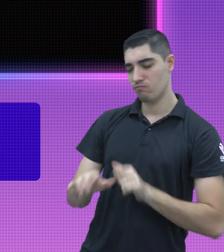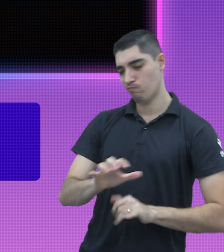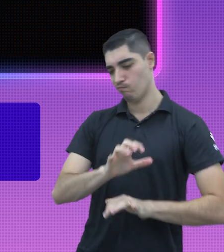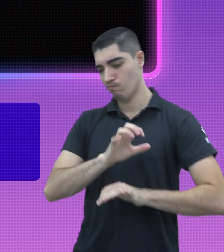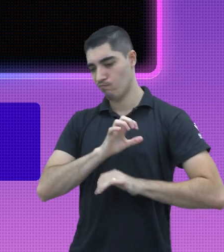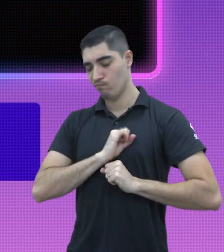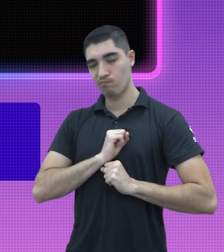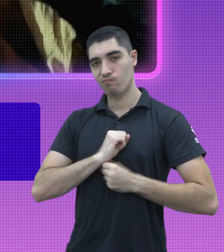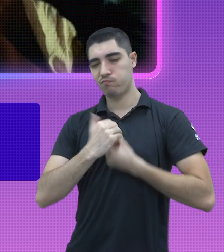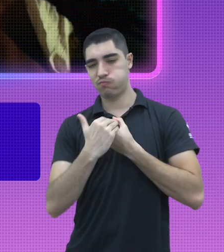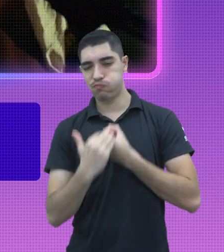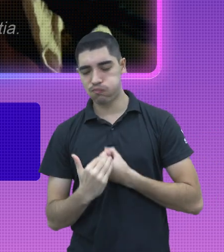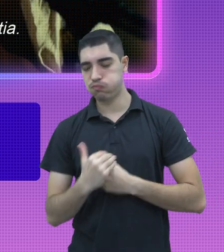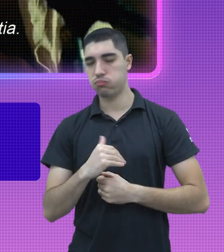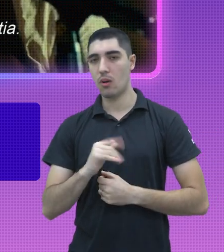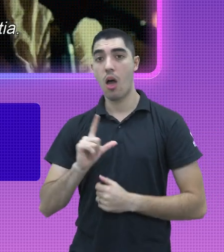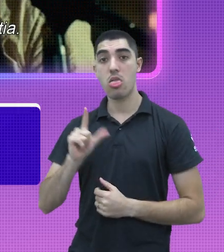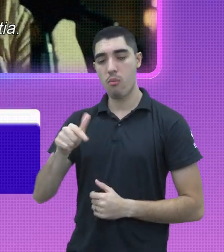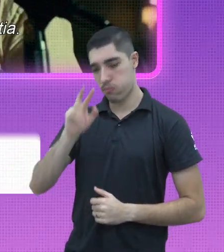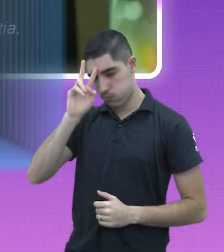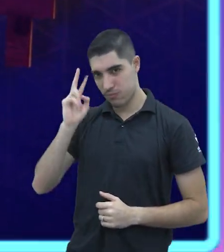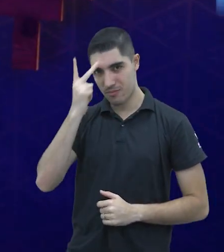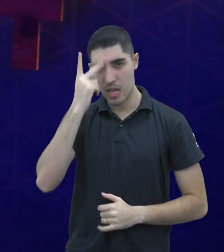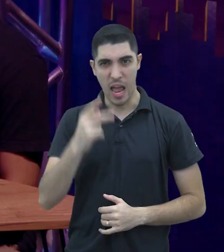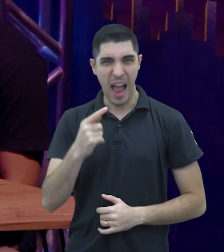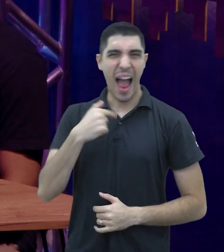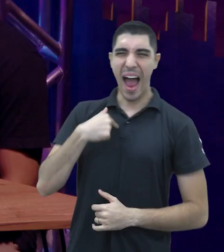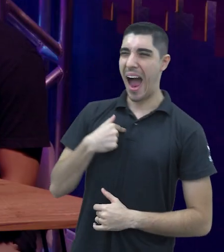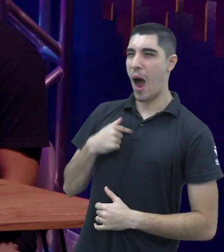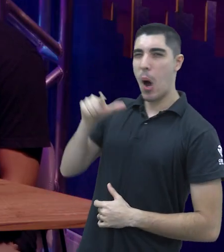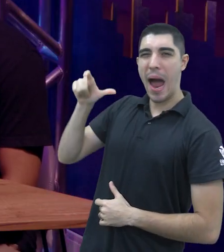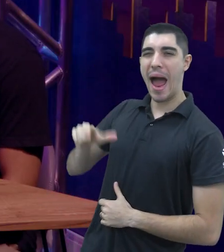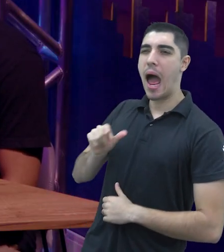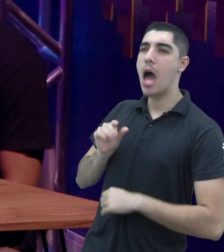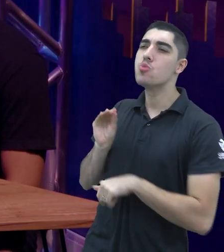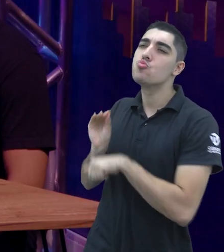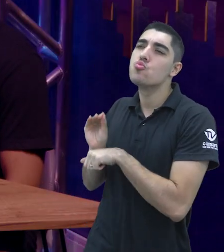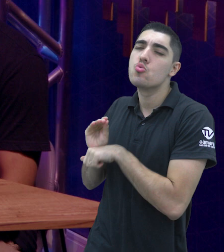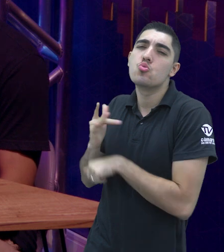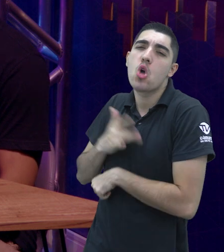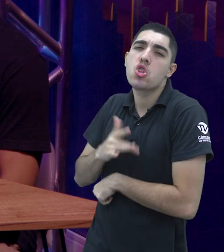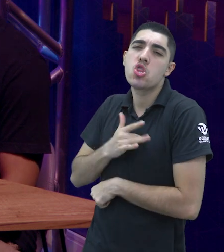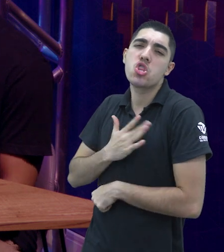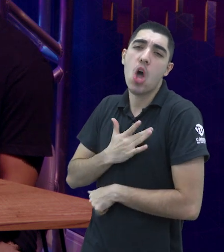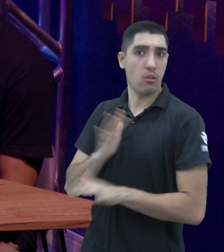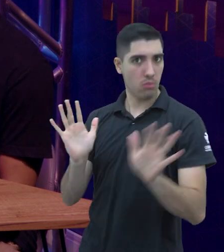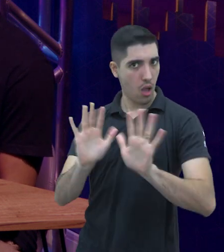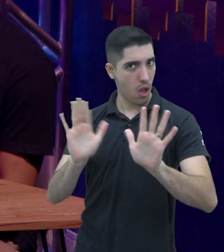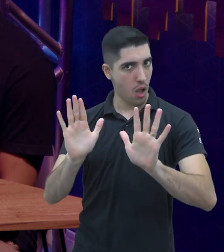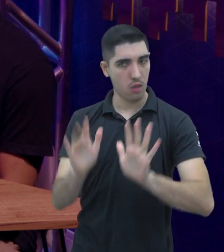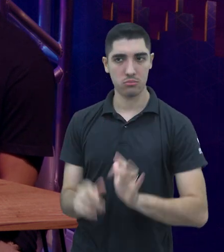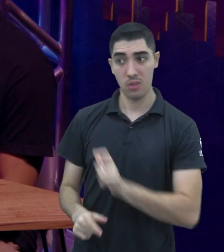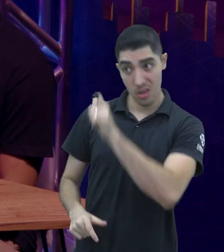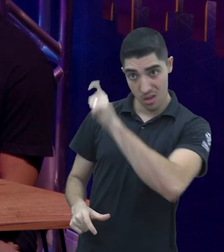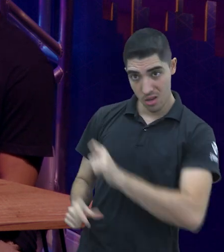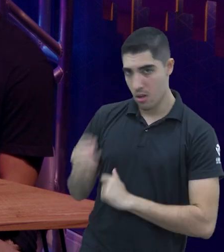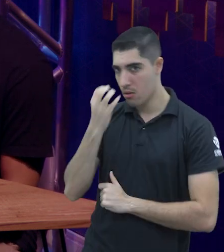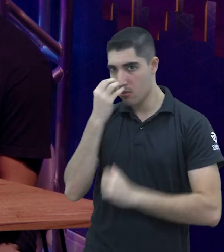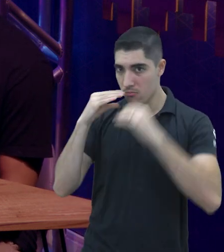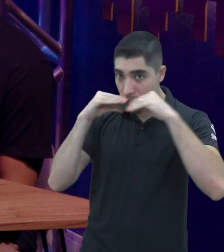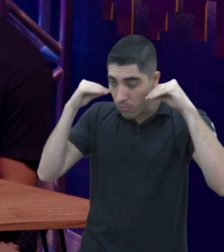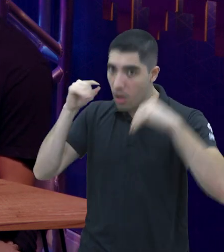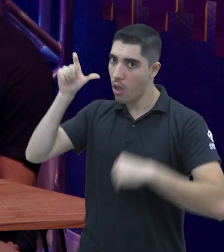de oportunidade. É lógico, não estamos passando pano para criminoso aqui também, né? O Coringa, ele é